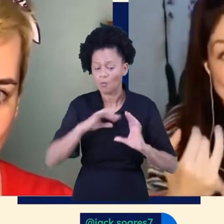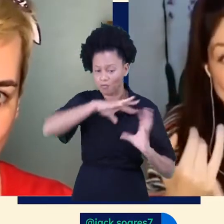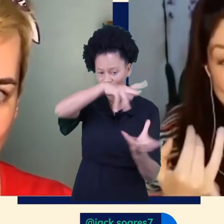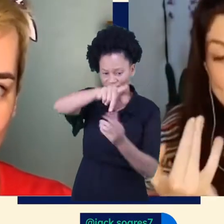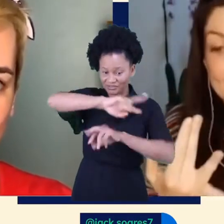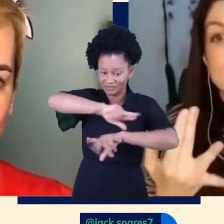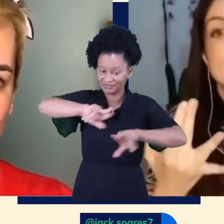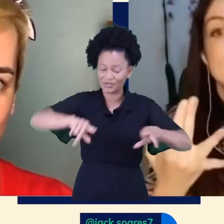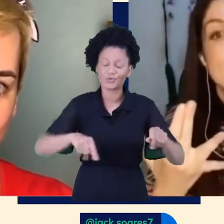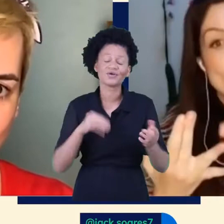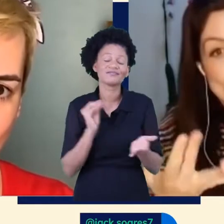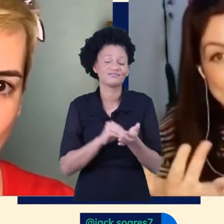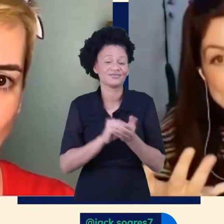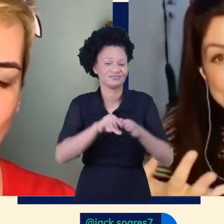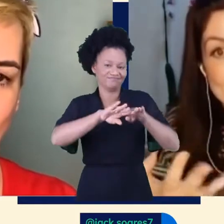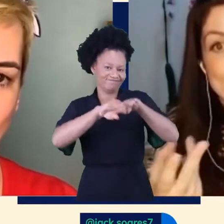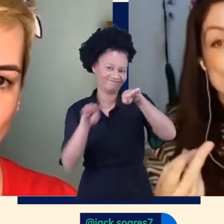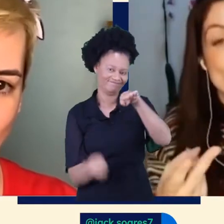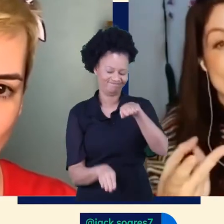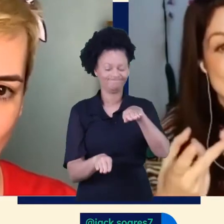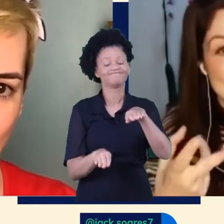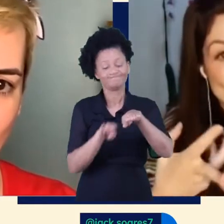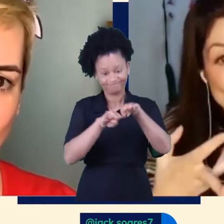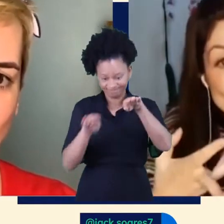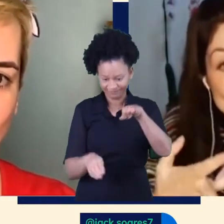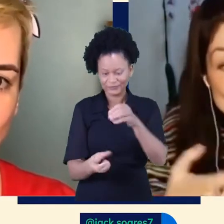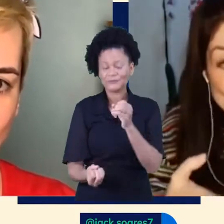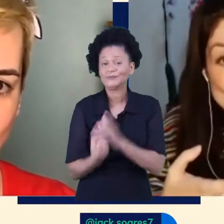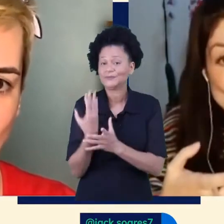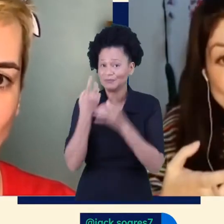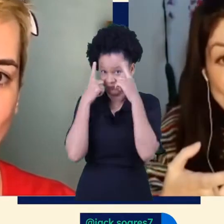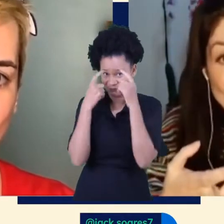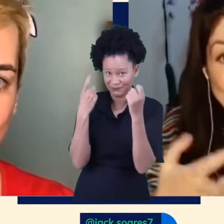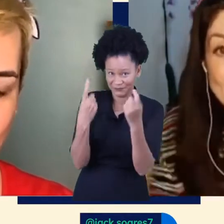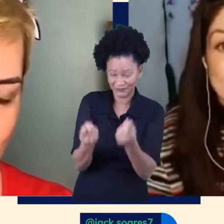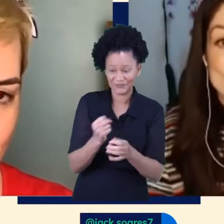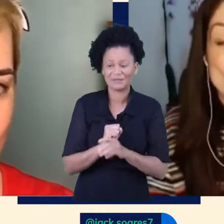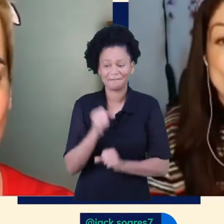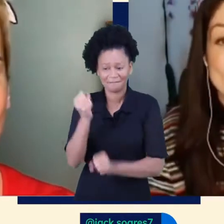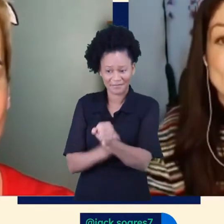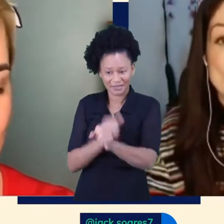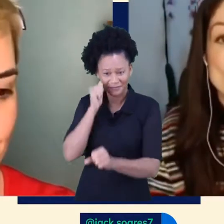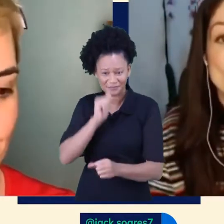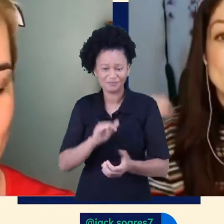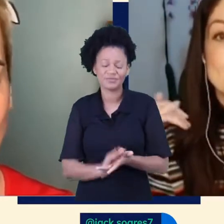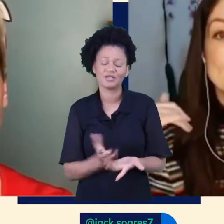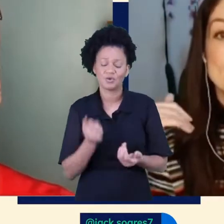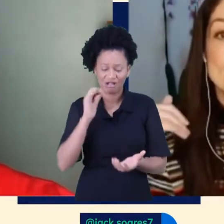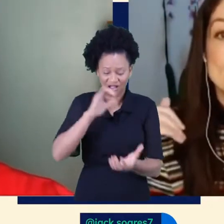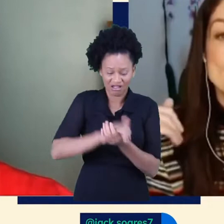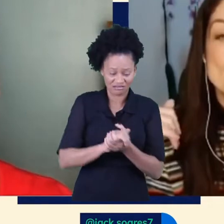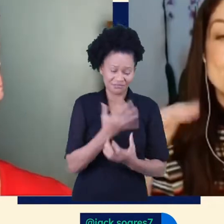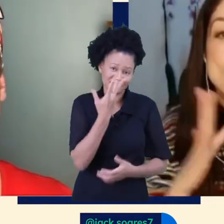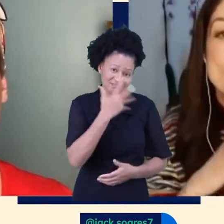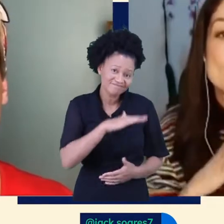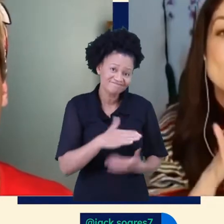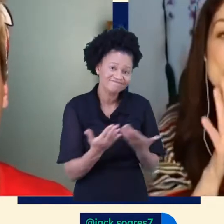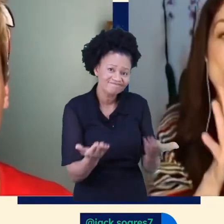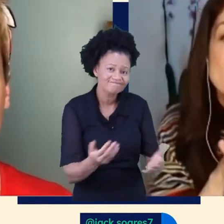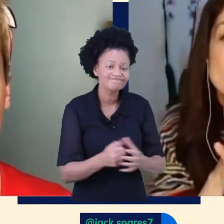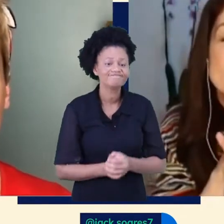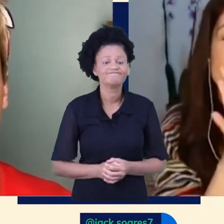gera violência, feminicídio, casamento infantil, né? A gente é o quarto país do mundo. Casamento infantil são